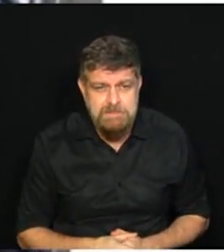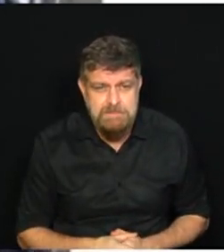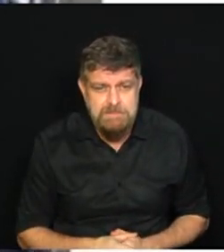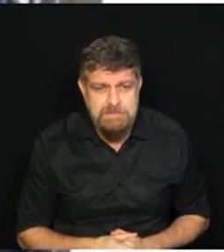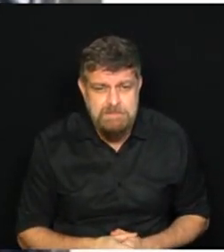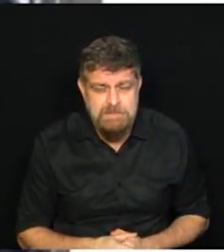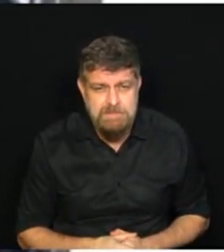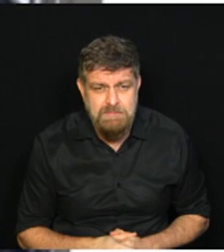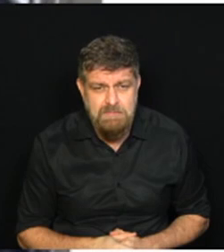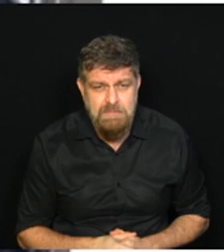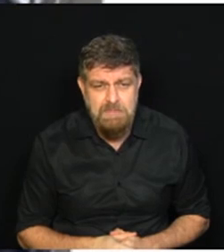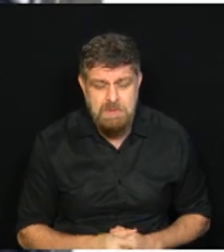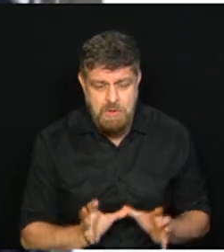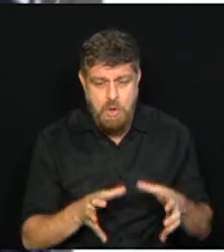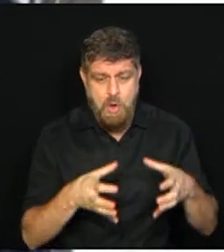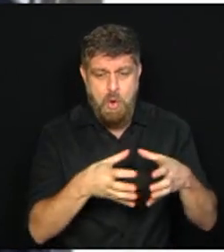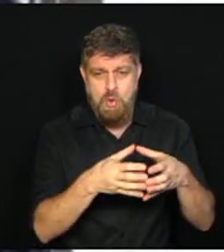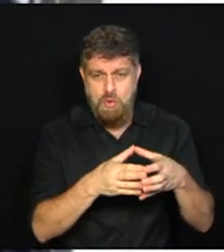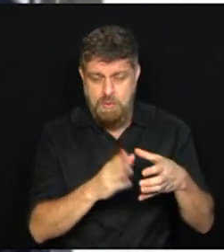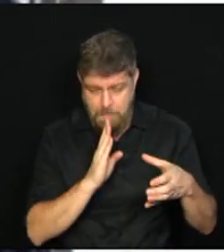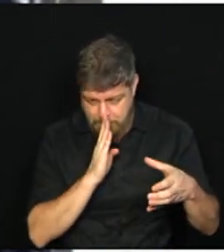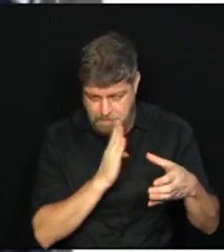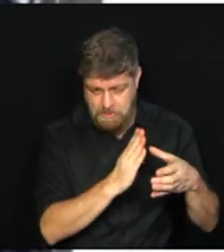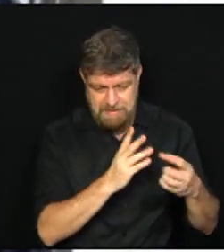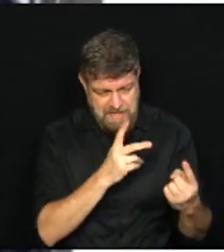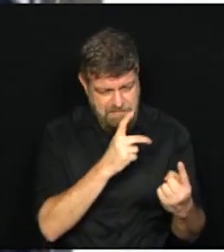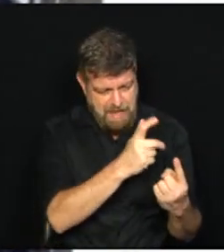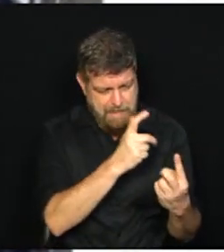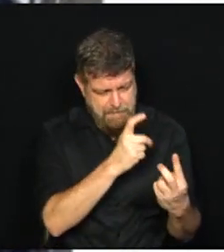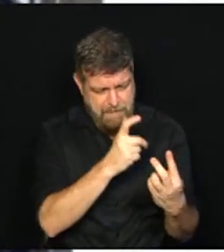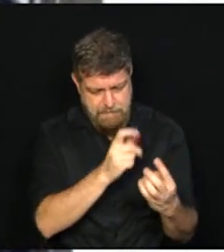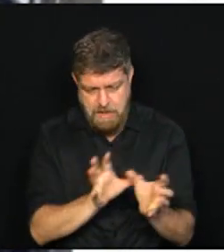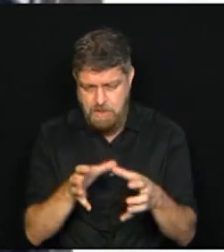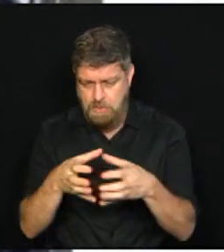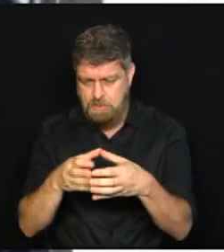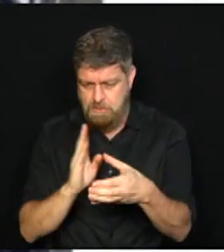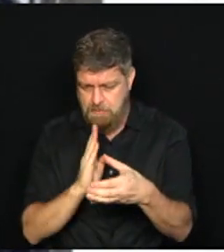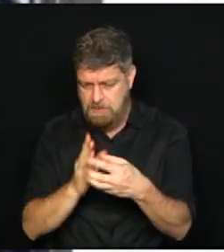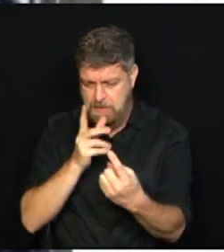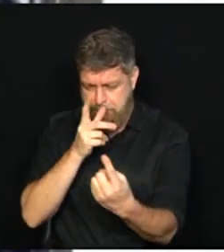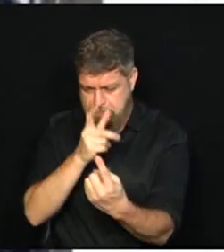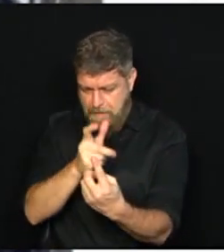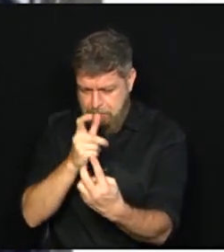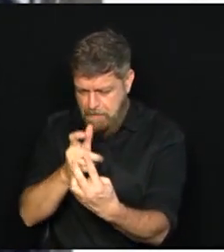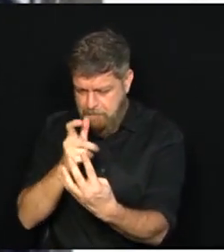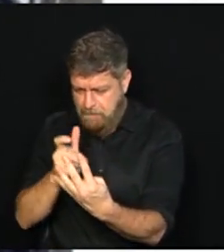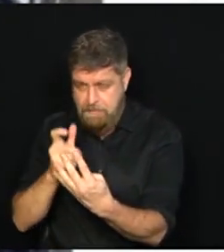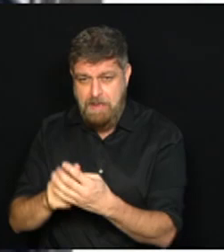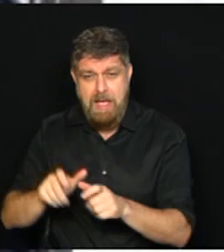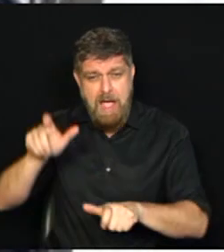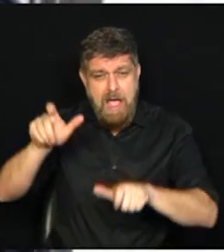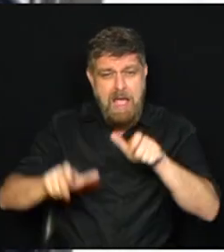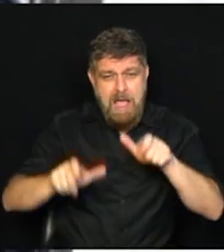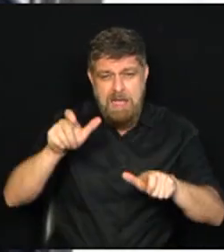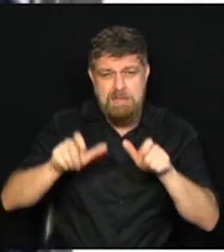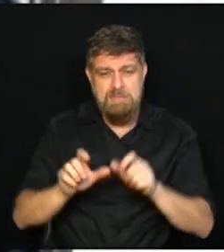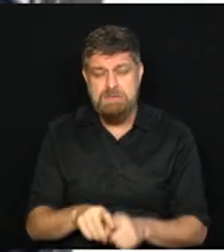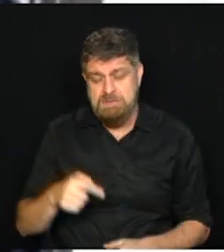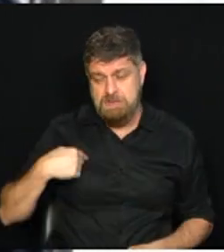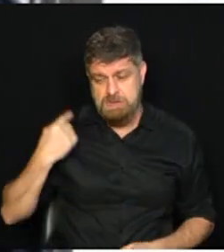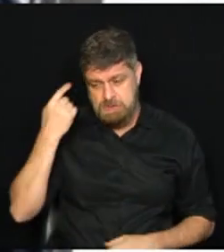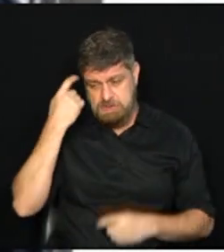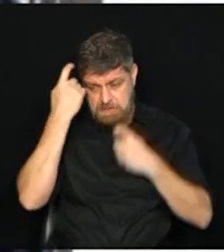não só as prioridades que nós conseguimos vacinar, as pessoas mais importantes do ponto de vista